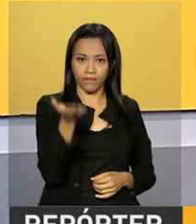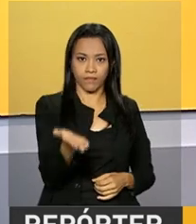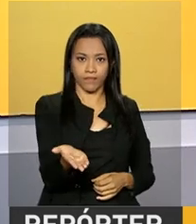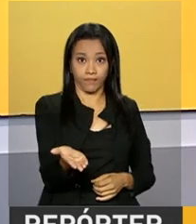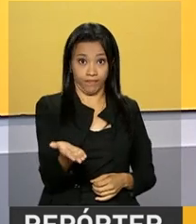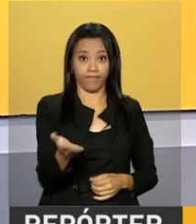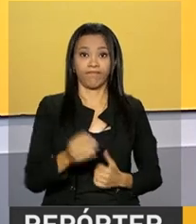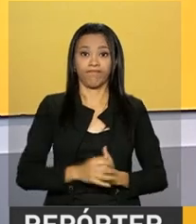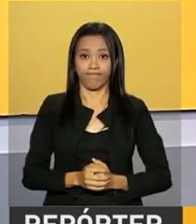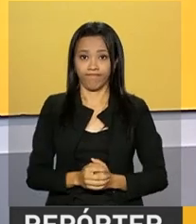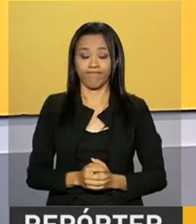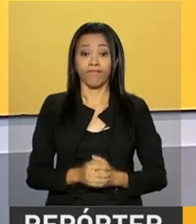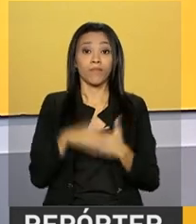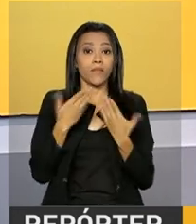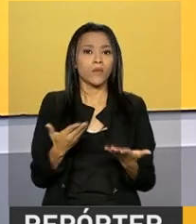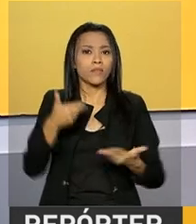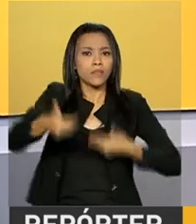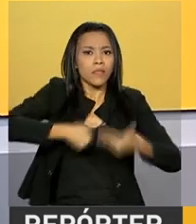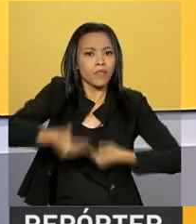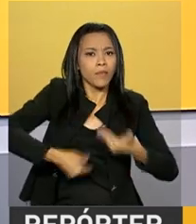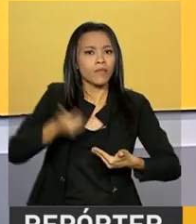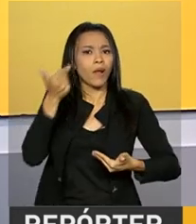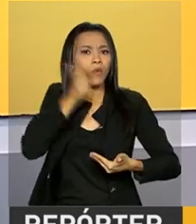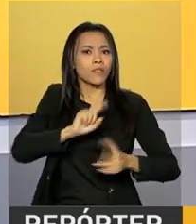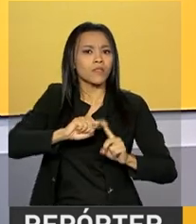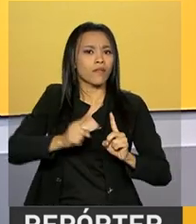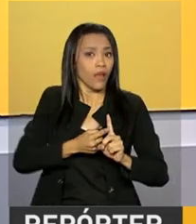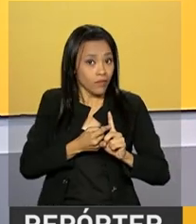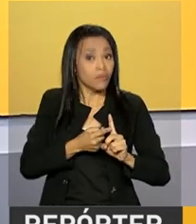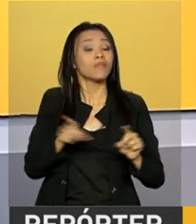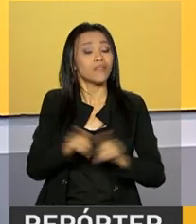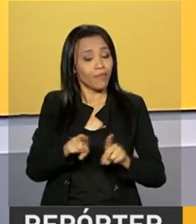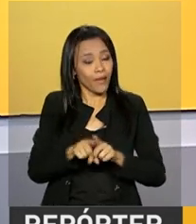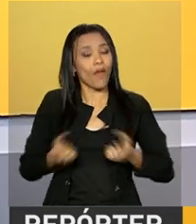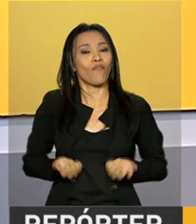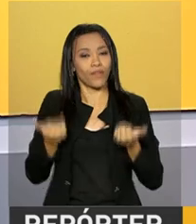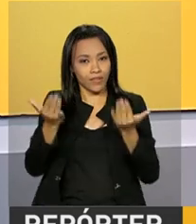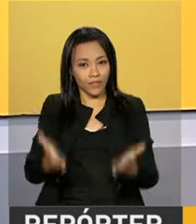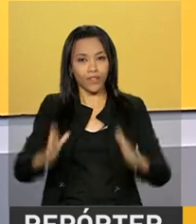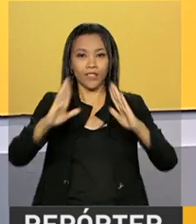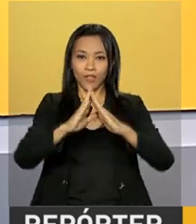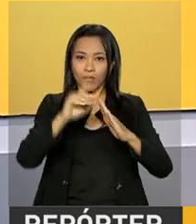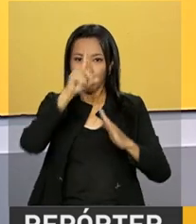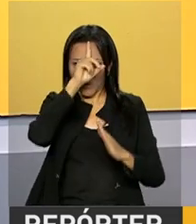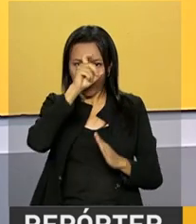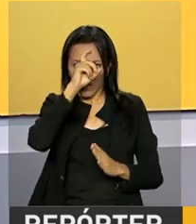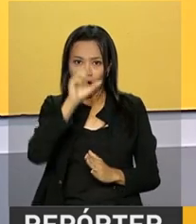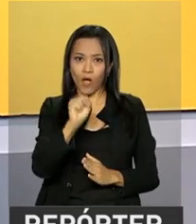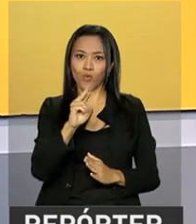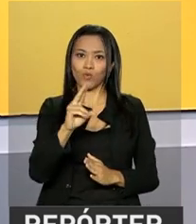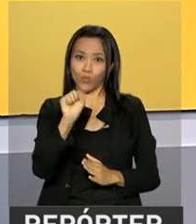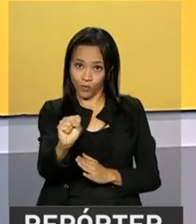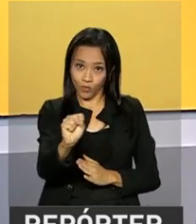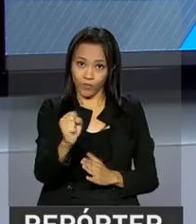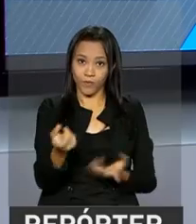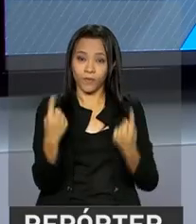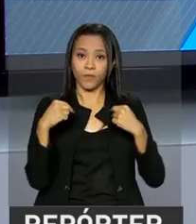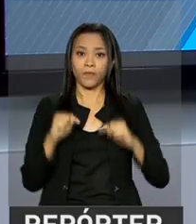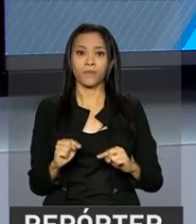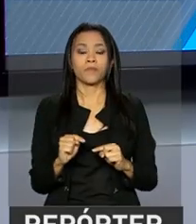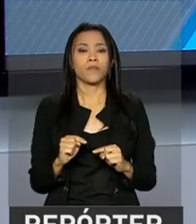aí na sua tela. O tratamento para engravidar também é oferecido no SUS, que é o Sistema Único de